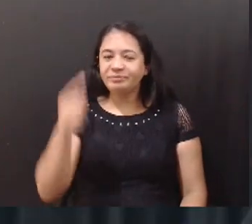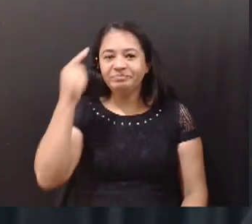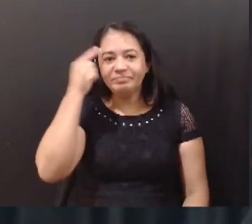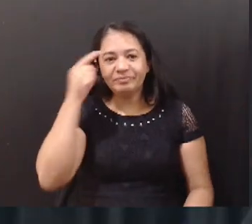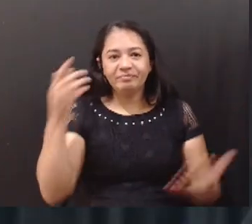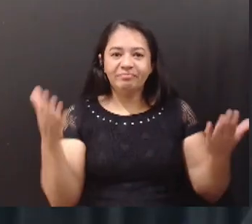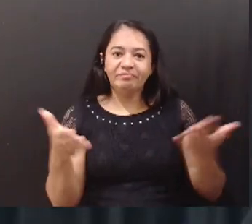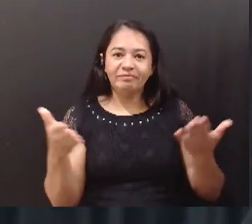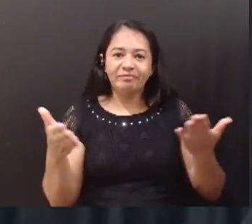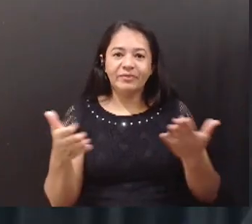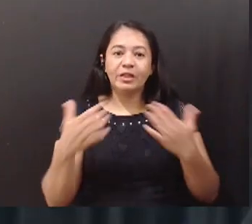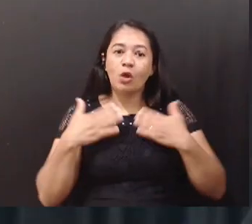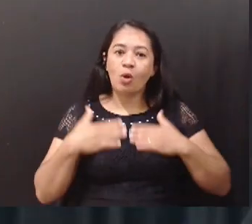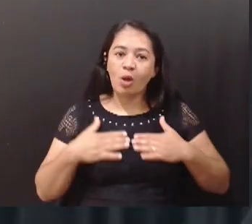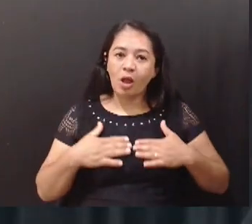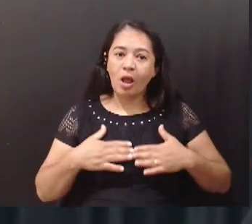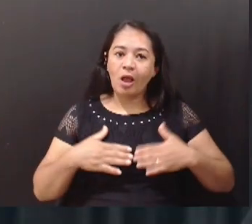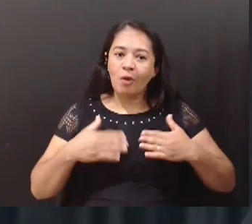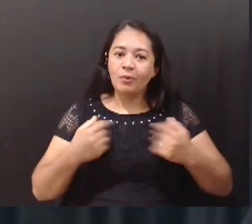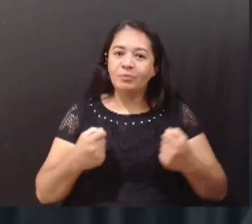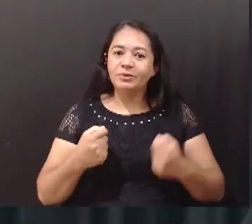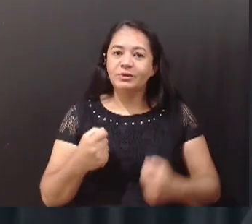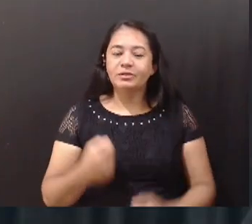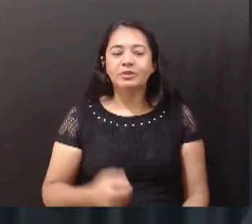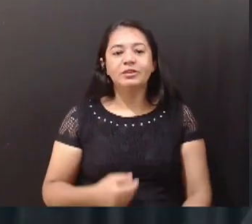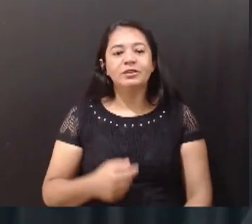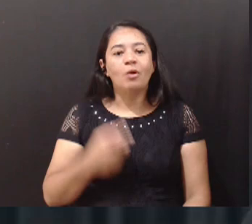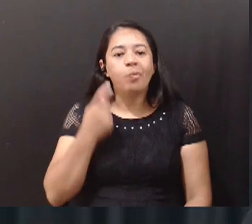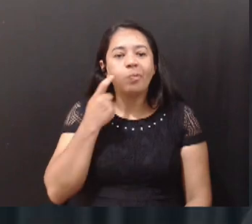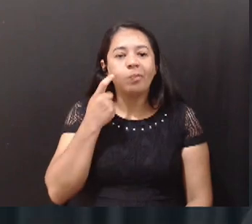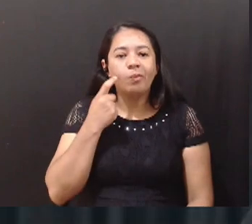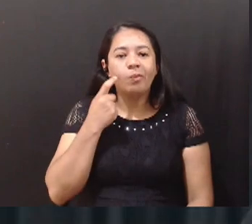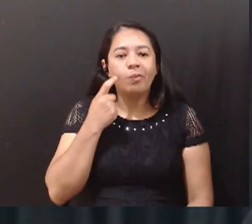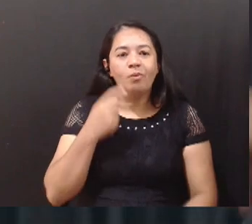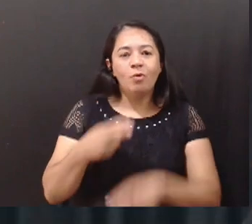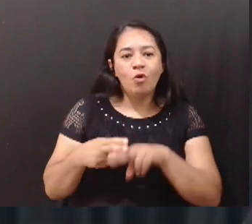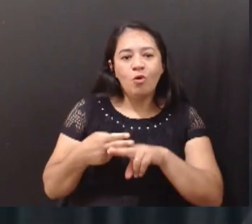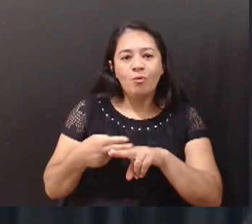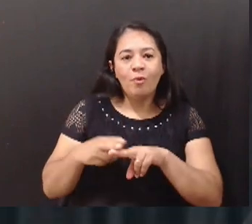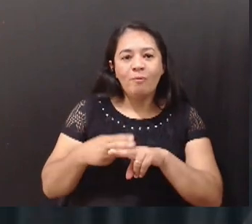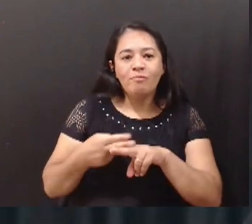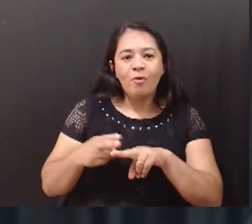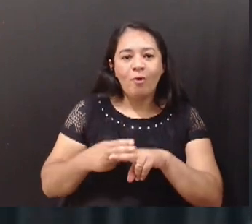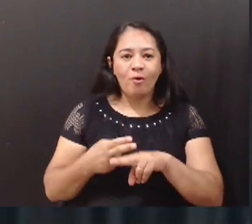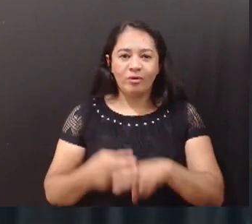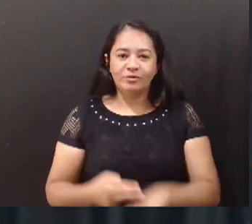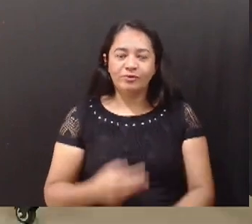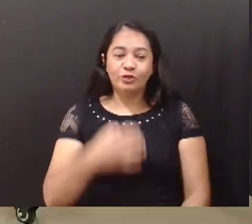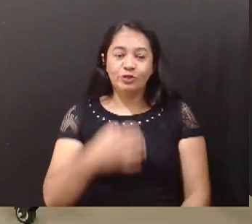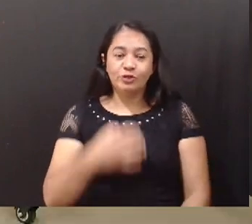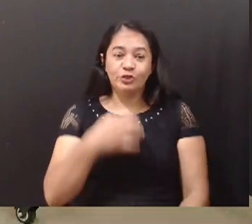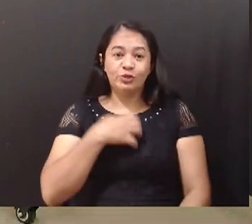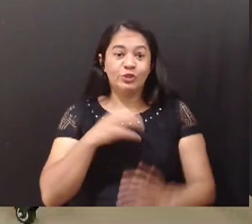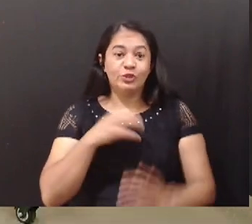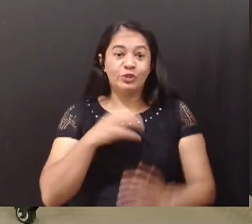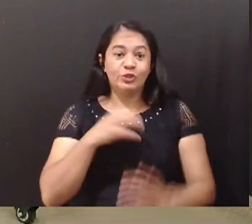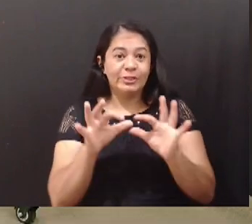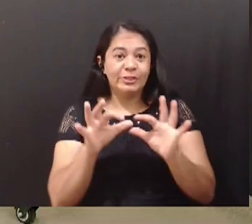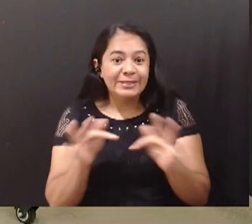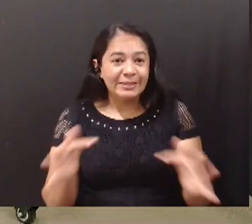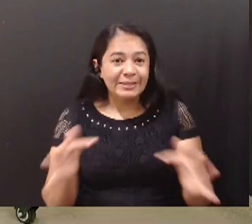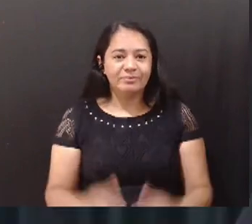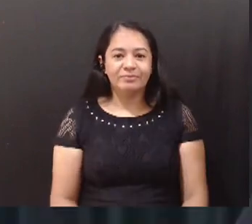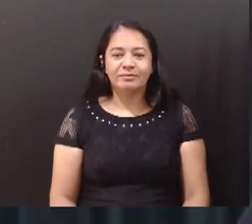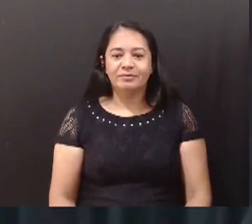ficar calma, eu preciso do ouro branco. Basicamente, de uma maneira bem simplista, gente, o que acontece nas redes